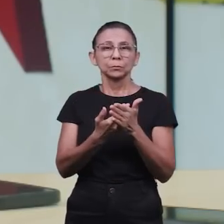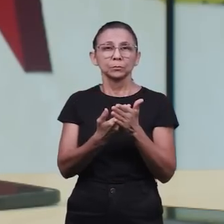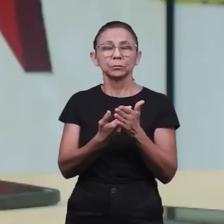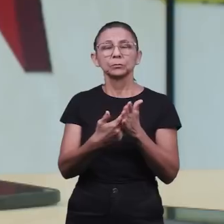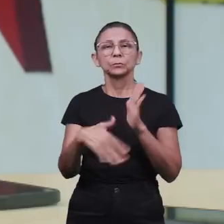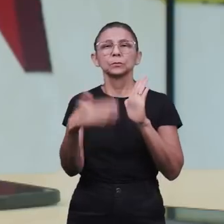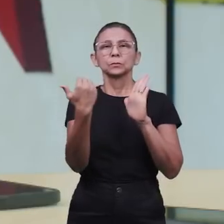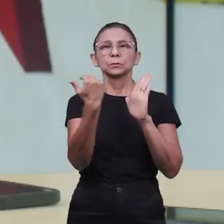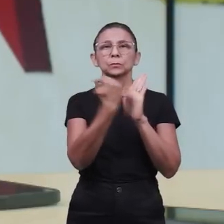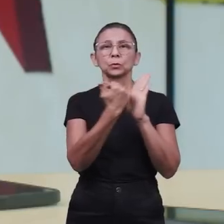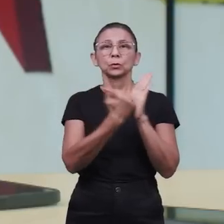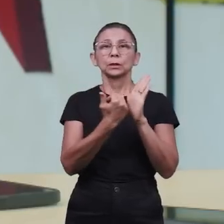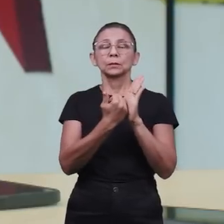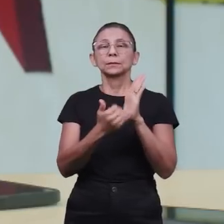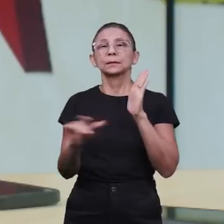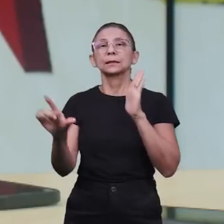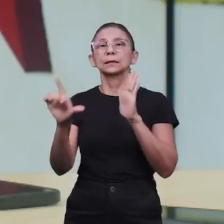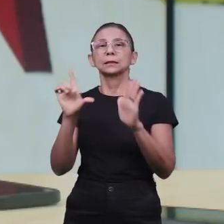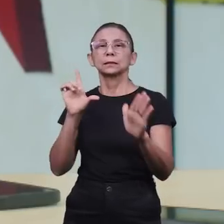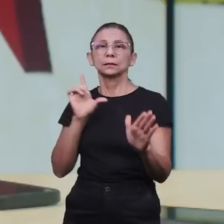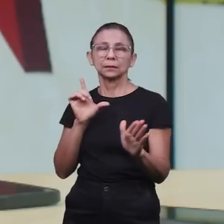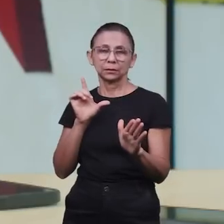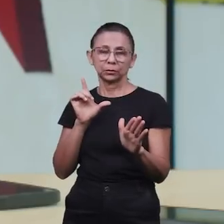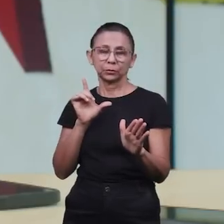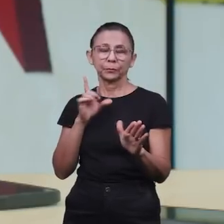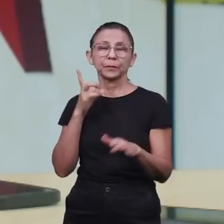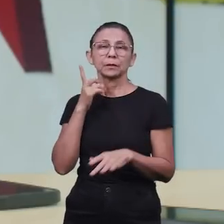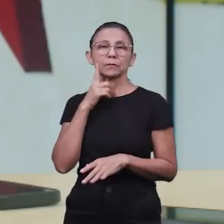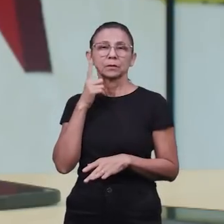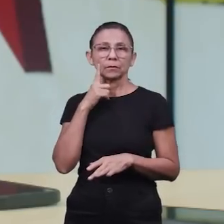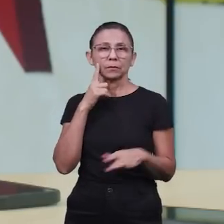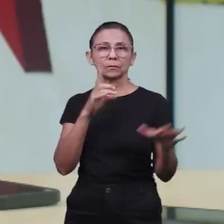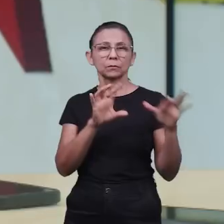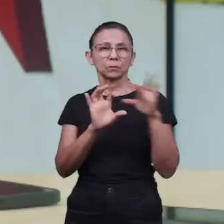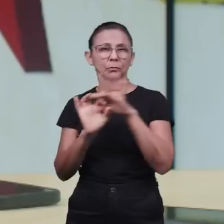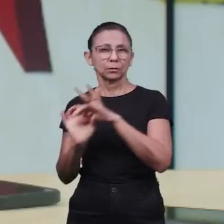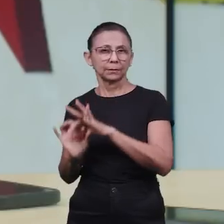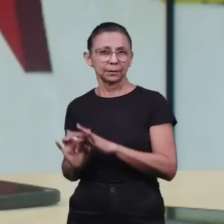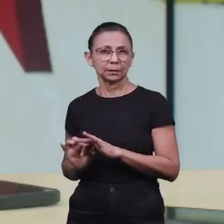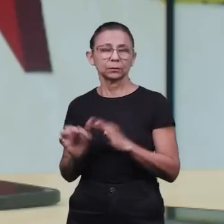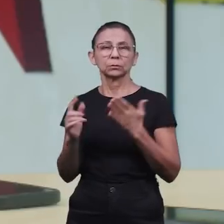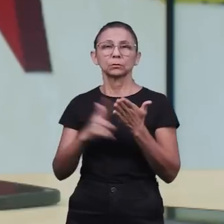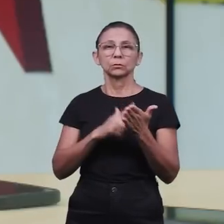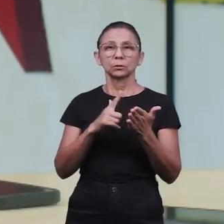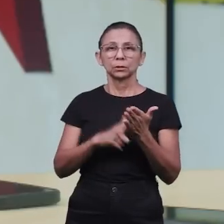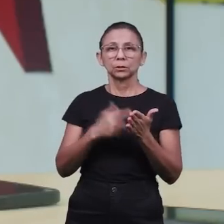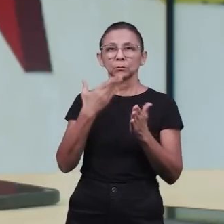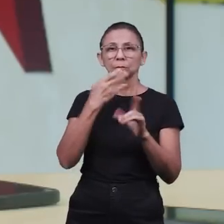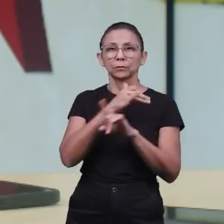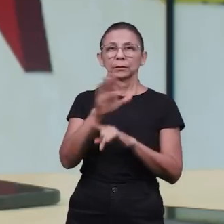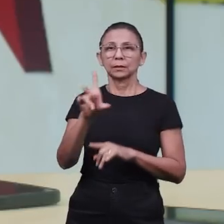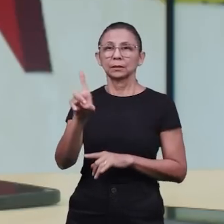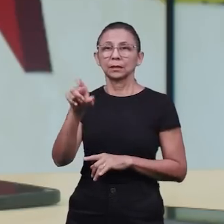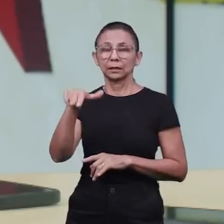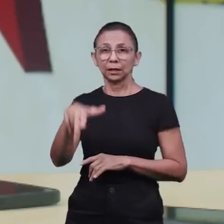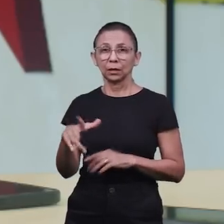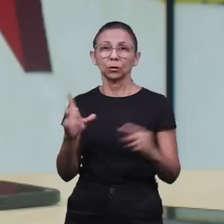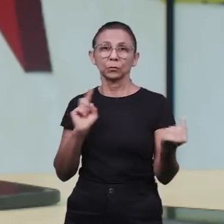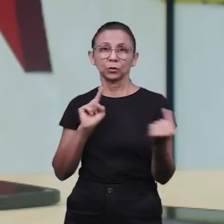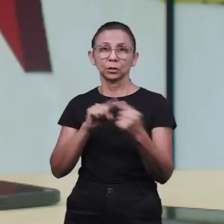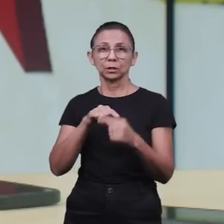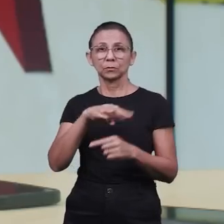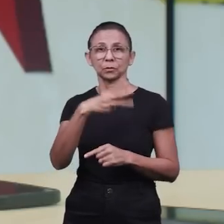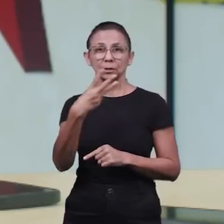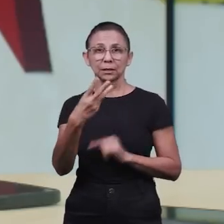o contexto que nós estamos abordando do livro do profeta Daniel. Nosso objetivo é tratar dos 3 primeiros capítulos